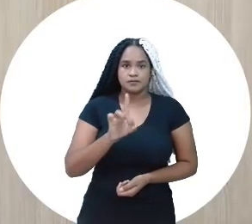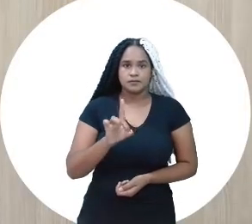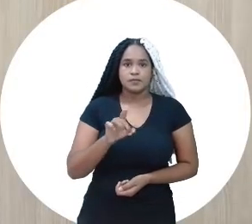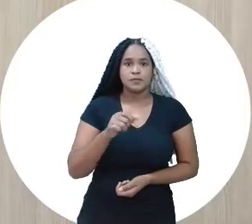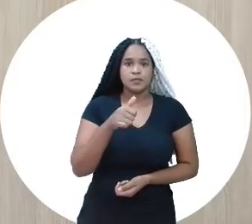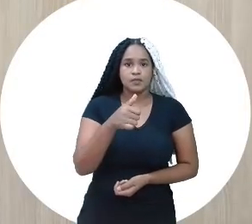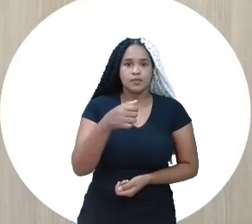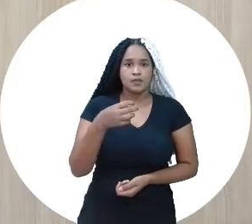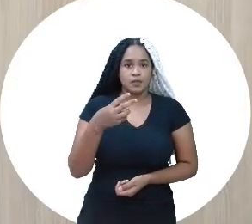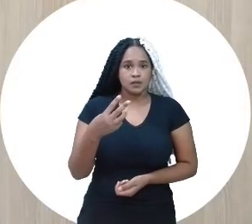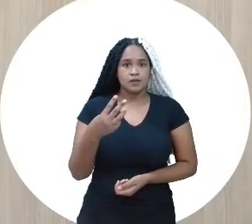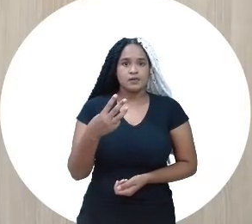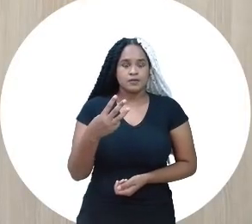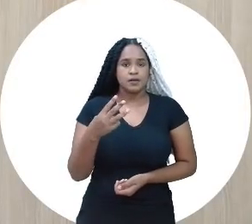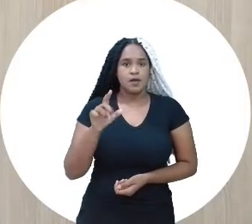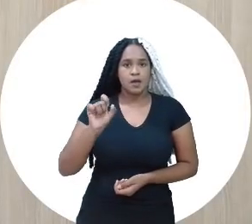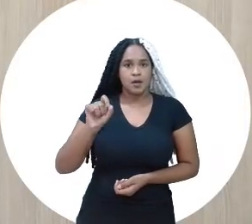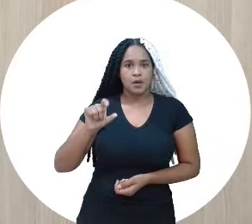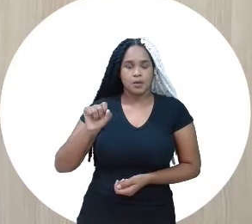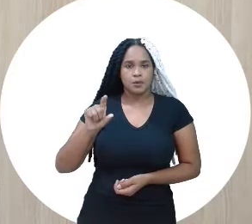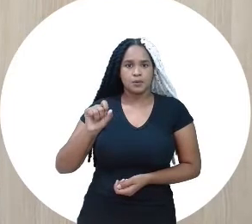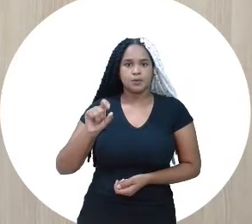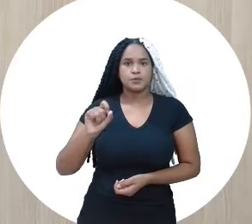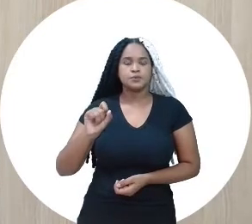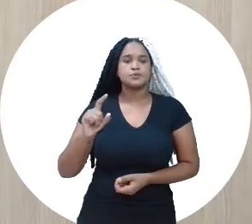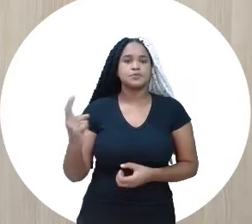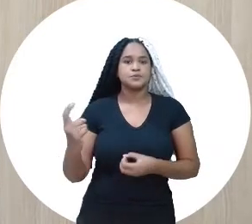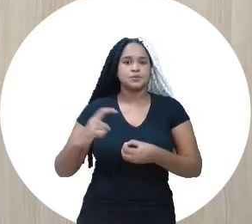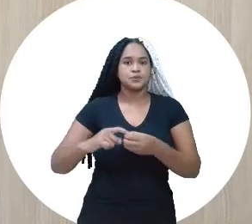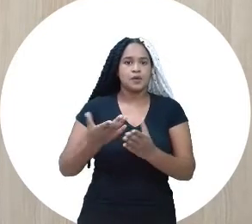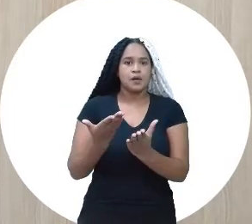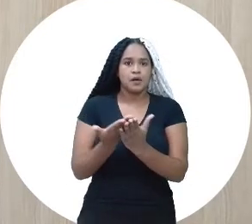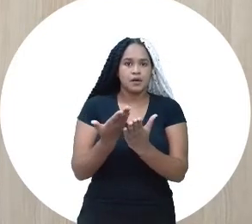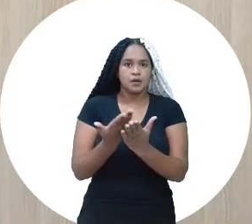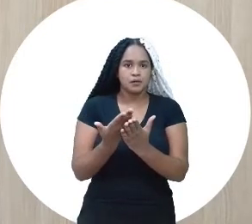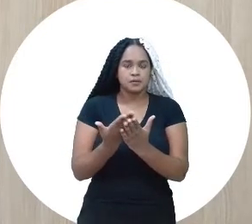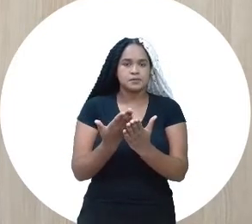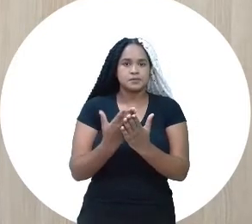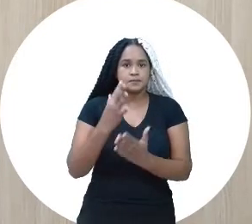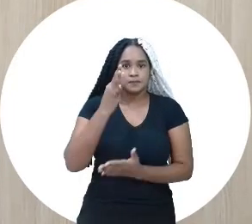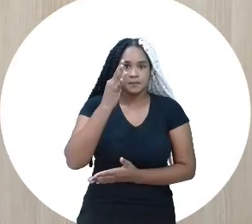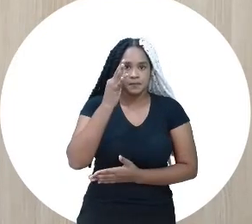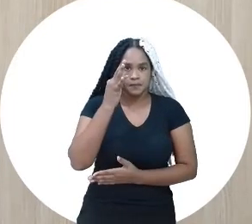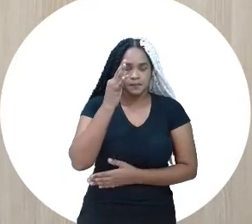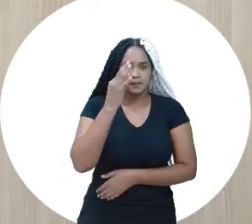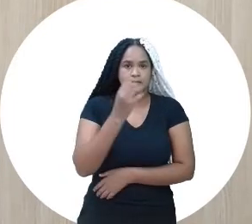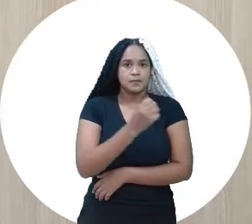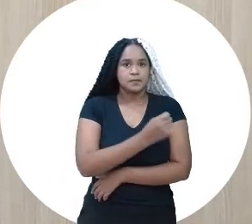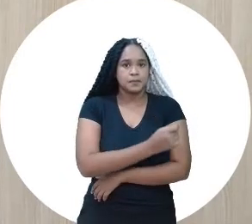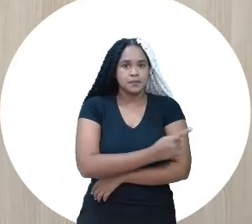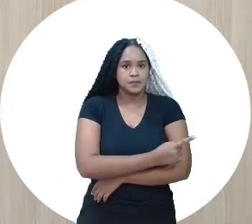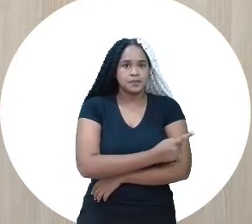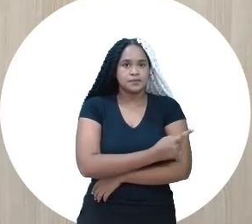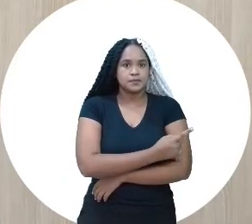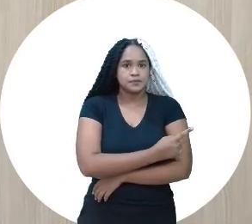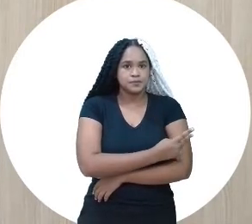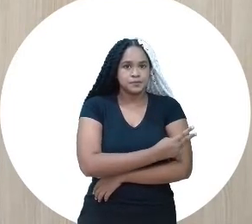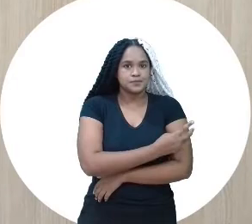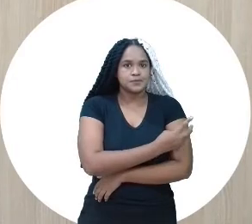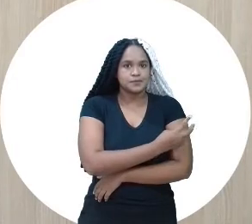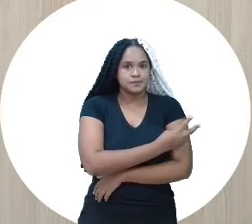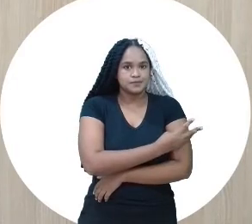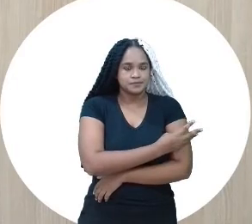agosto, estaremos realizando a retomada das aulas presenciais para os estudantes do 1º, 2º e 3º ano do ensino